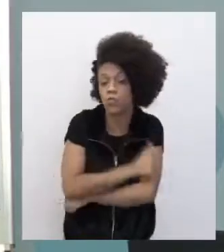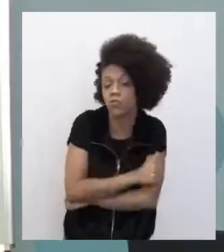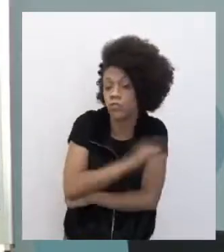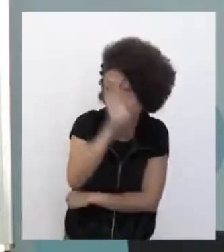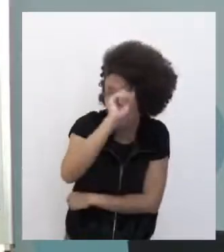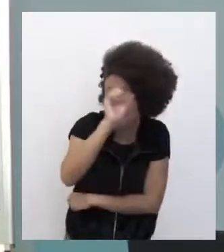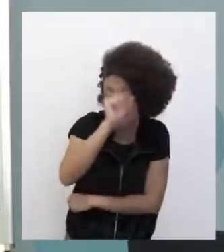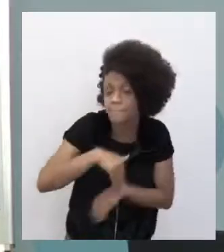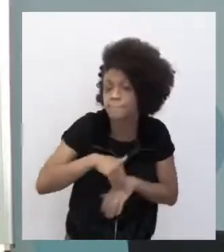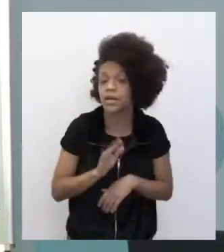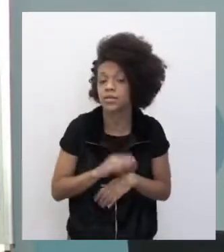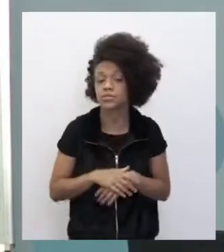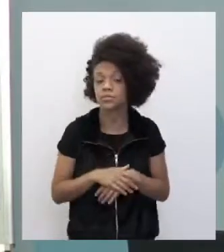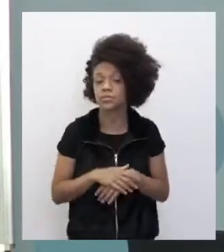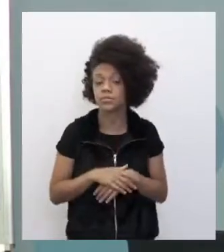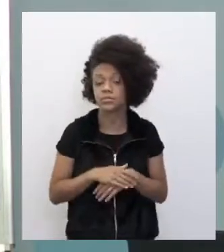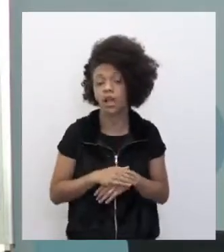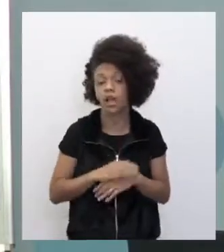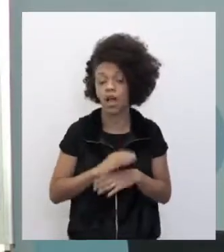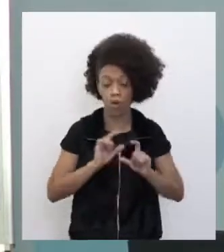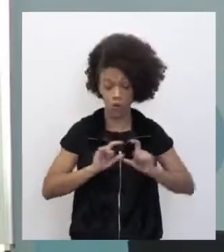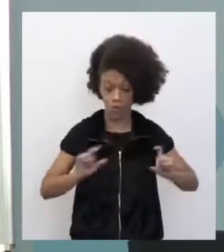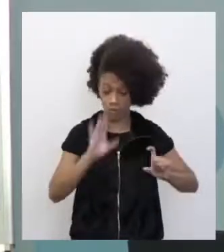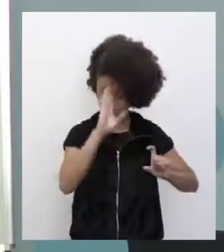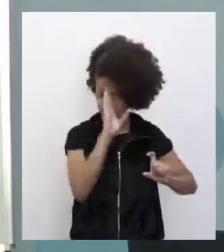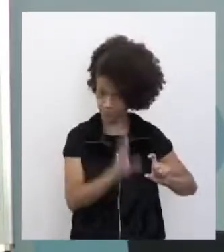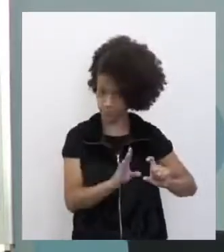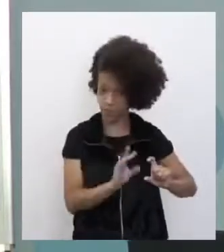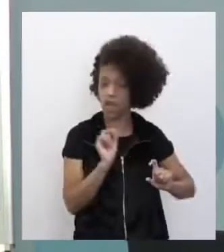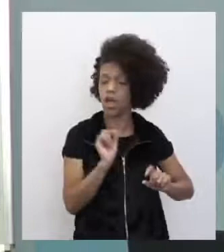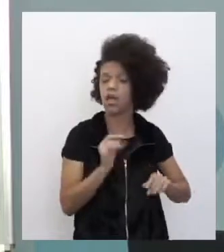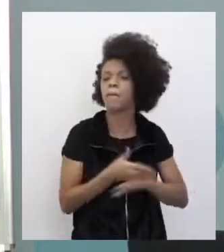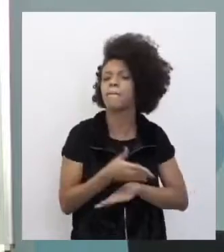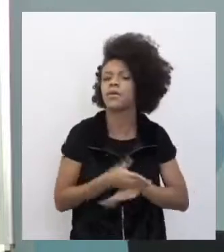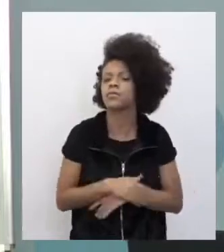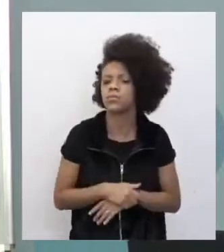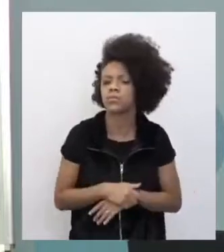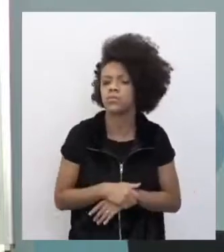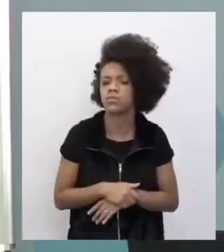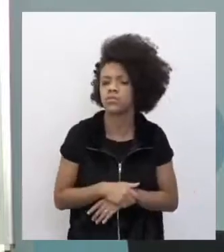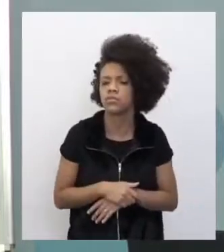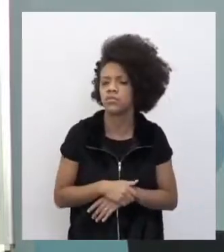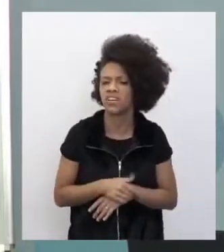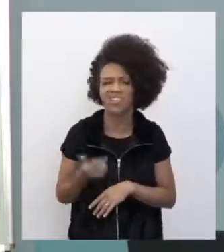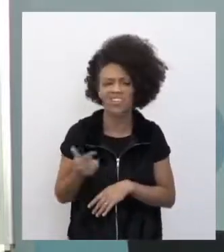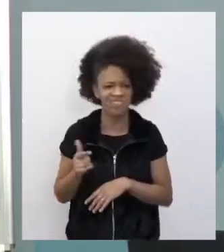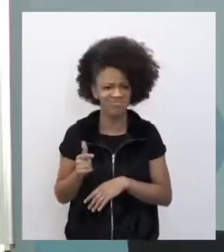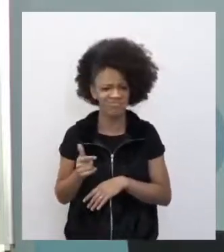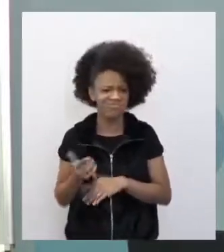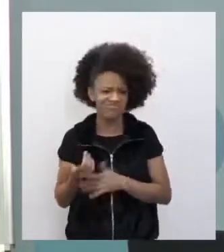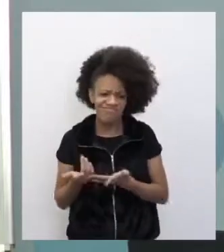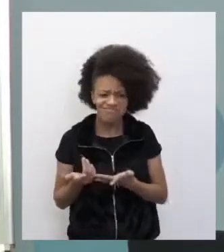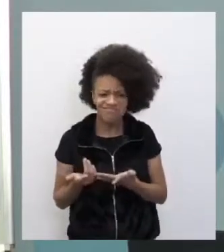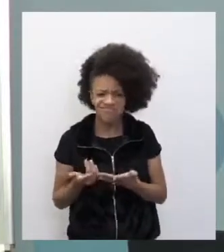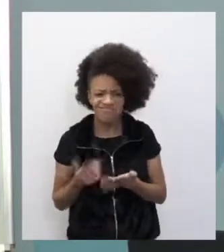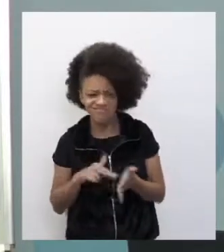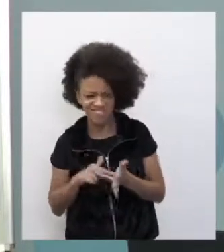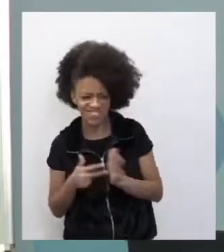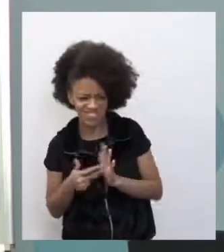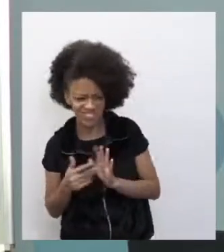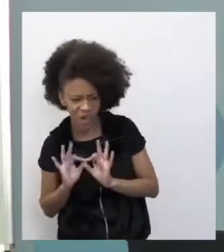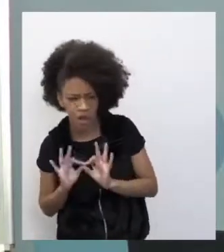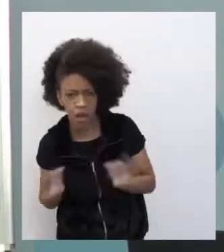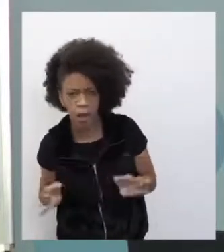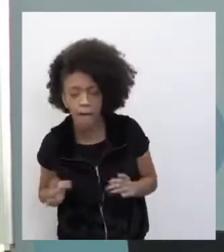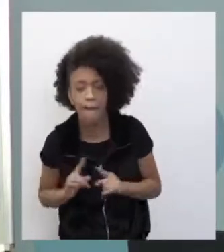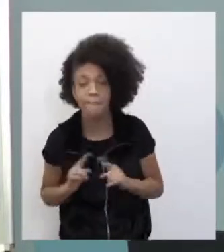mais. Oração principal. Que participam do chat. Não tem sentido único, completo. Então, ela